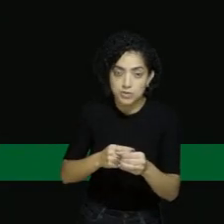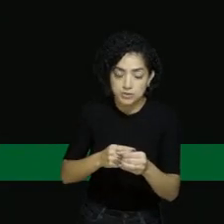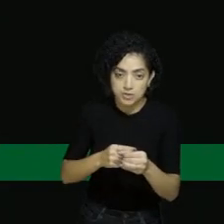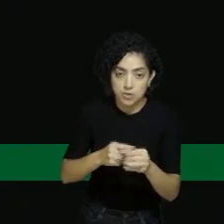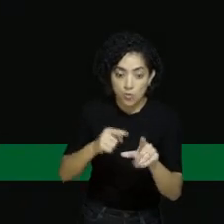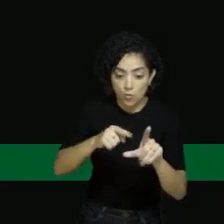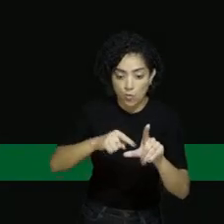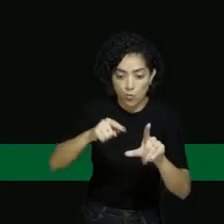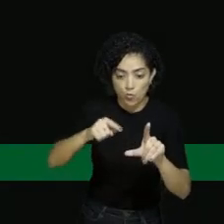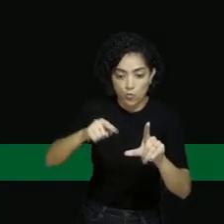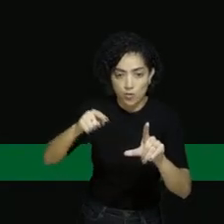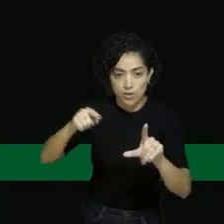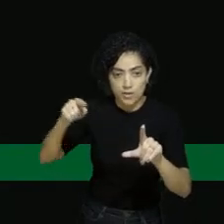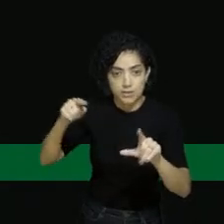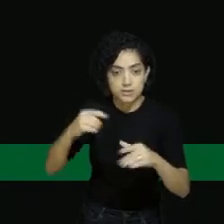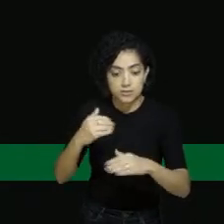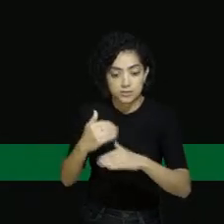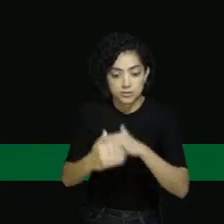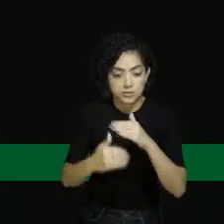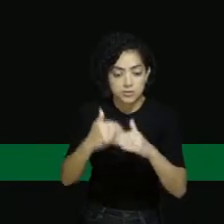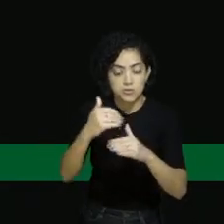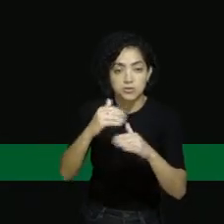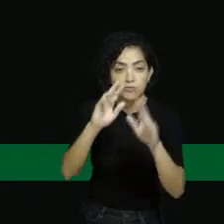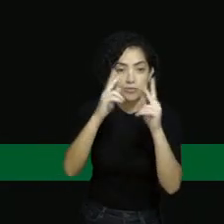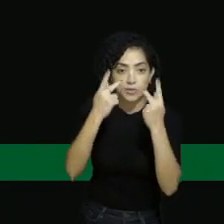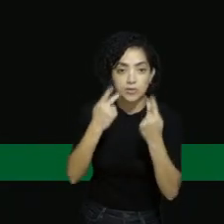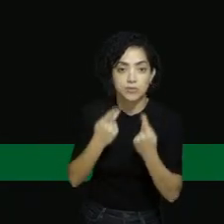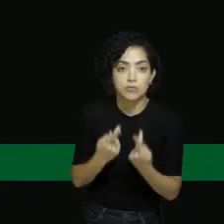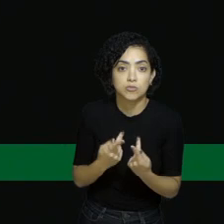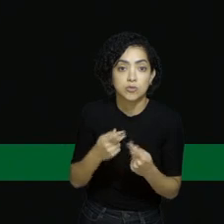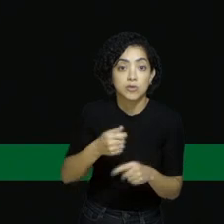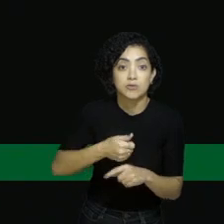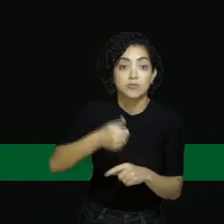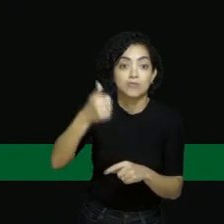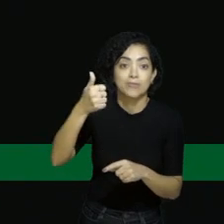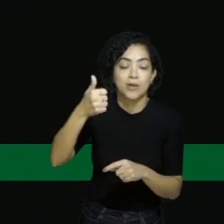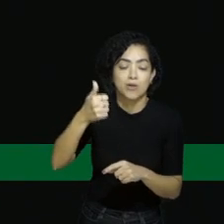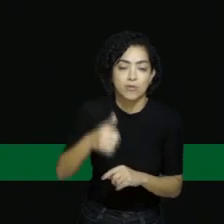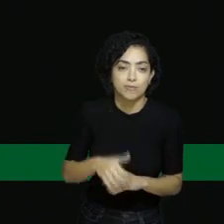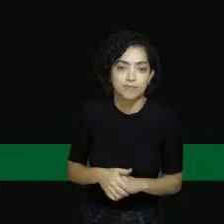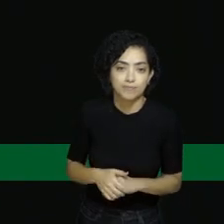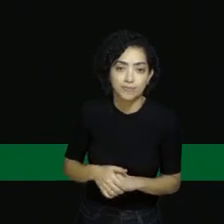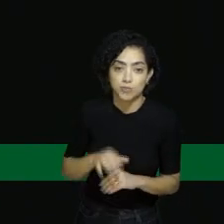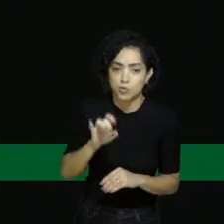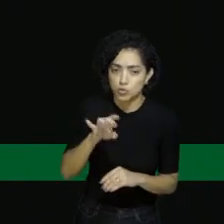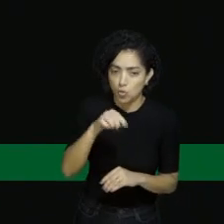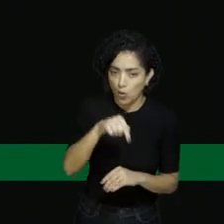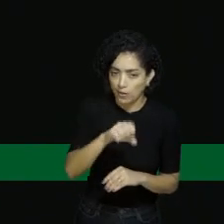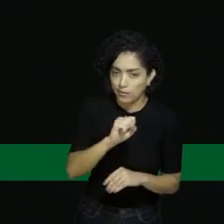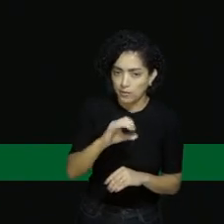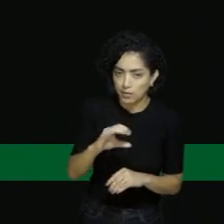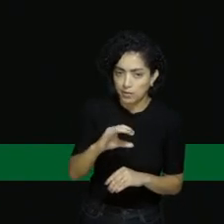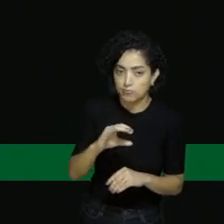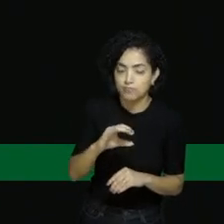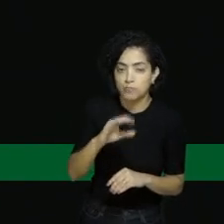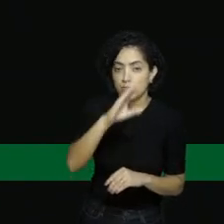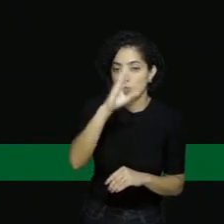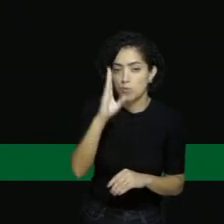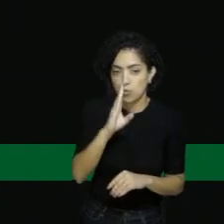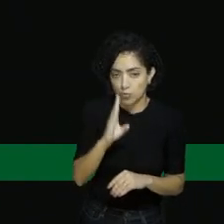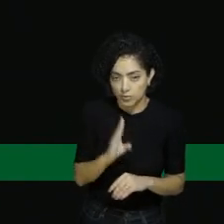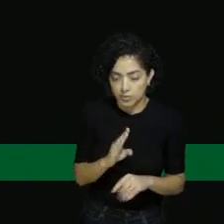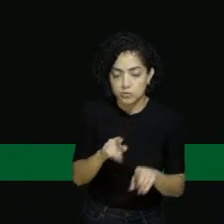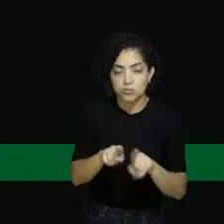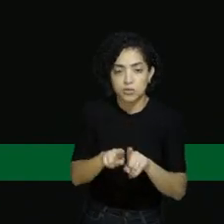de desenvolvimento humano dos melhores que o país conhece. Mas não só em Santa Catarina, em todo o Brasil,